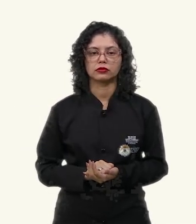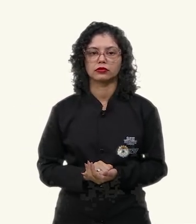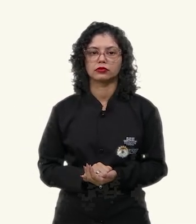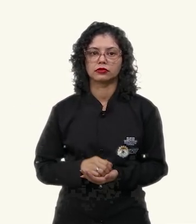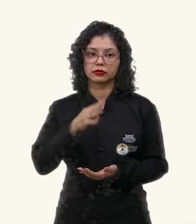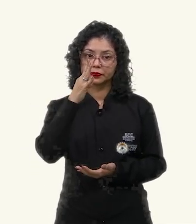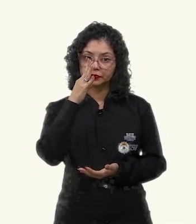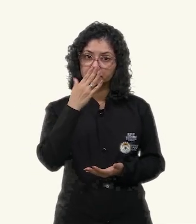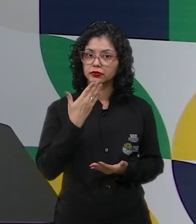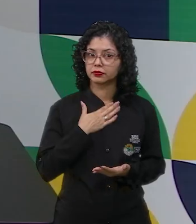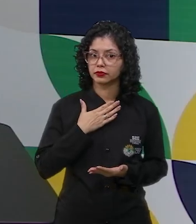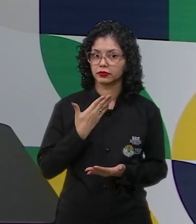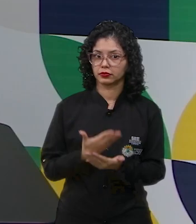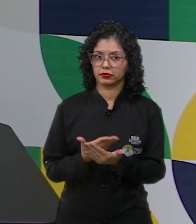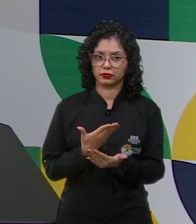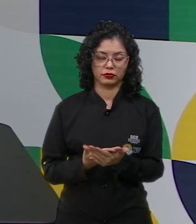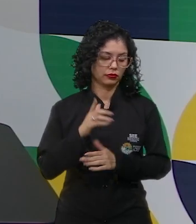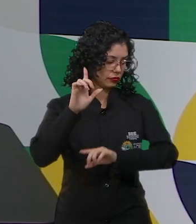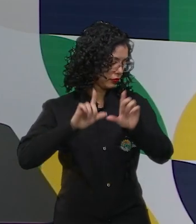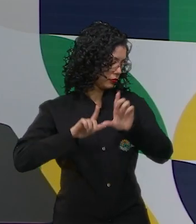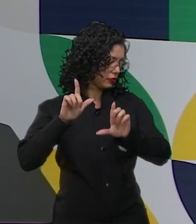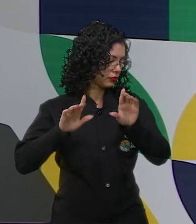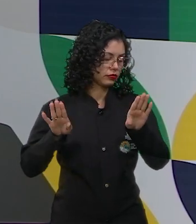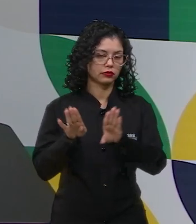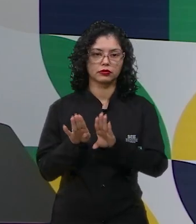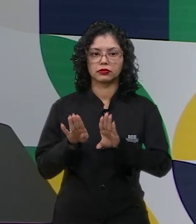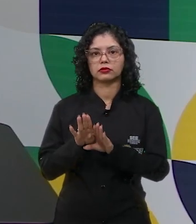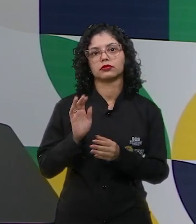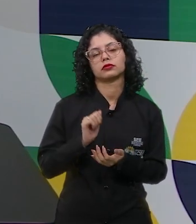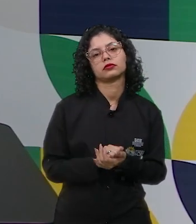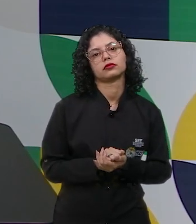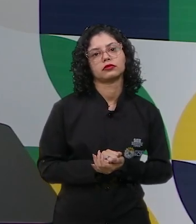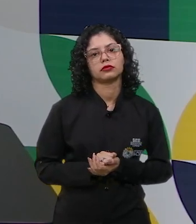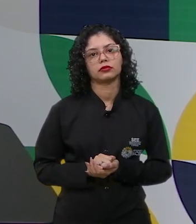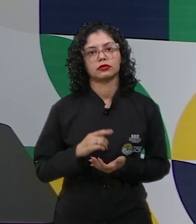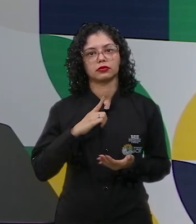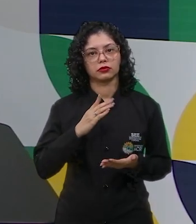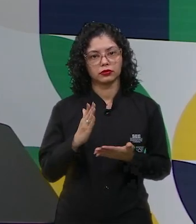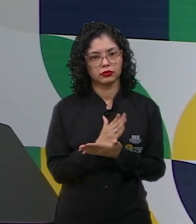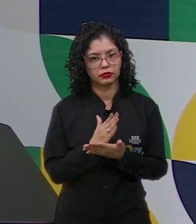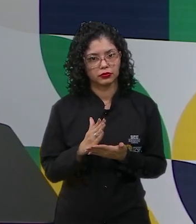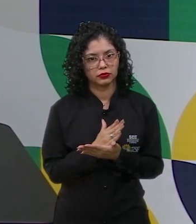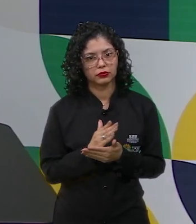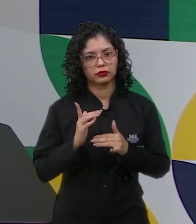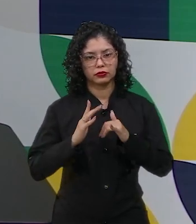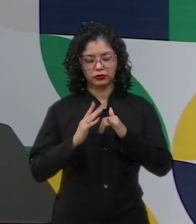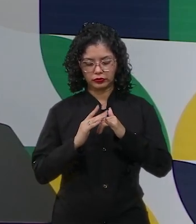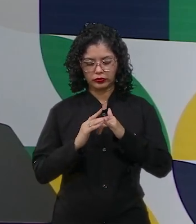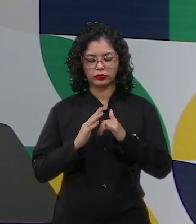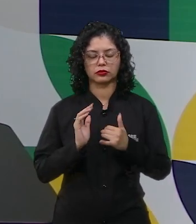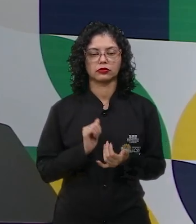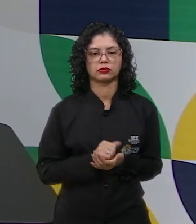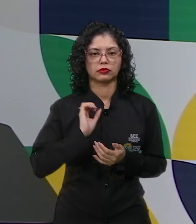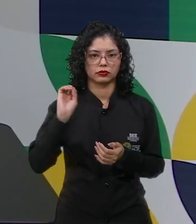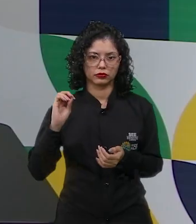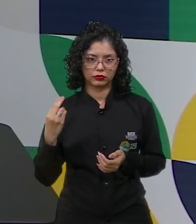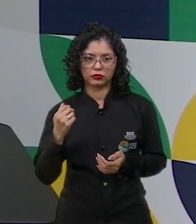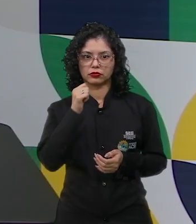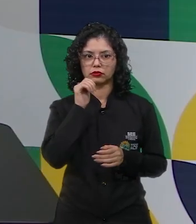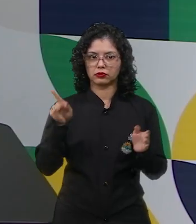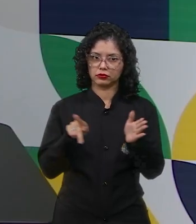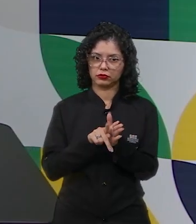assistindo a minha aula aí na TV, na Amazon Sat, né? Então, eu sei que tem alguns que assistem ali no canal do YouTube, outros assistem